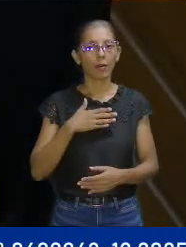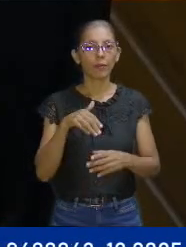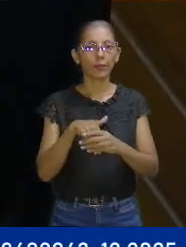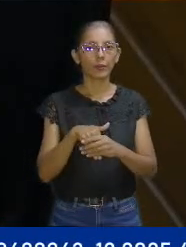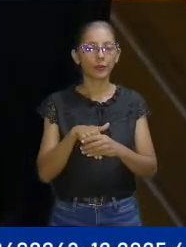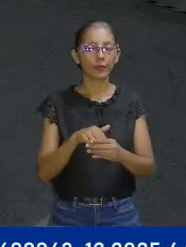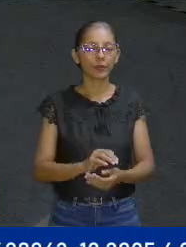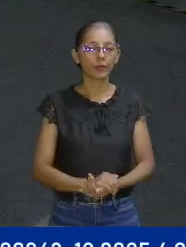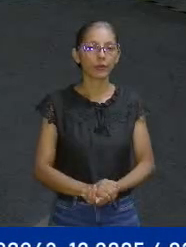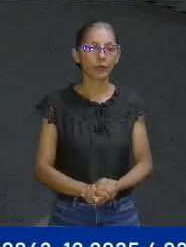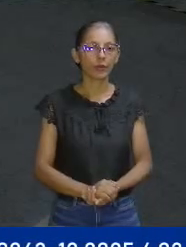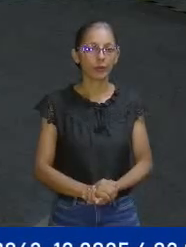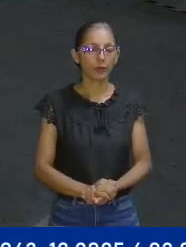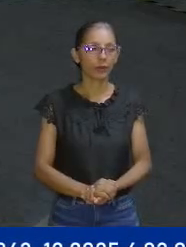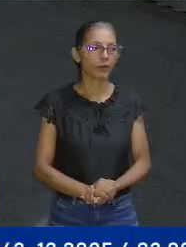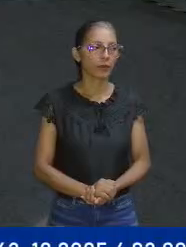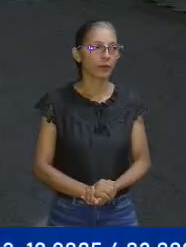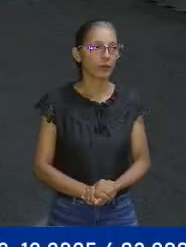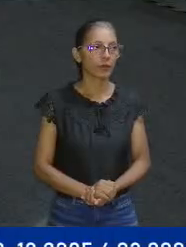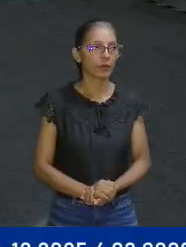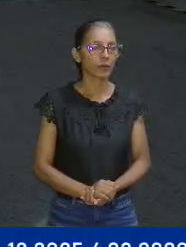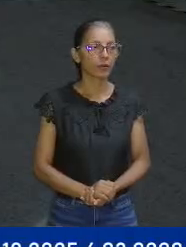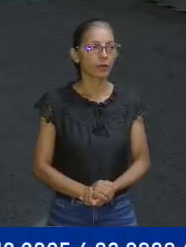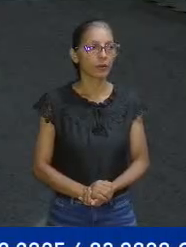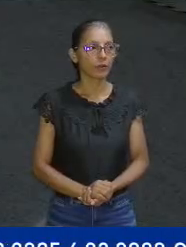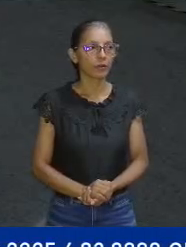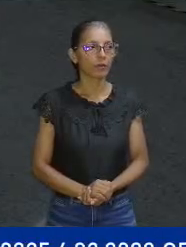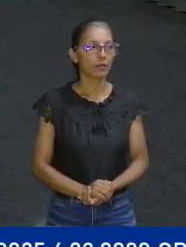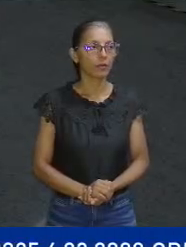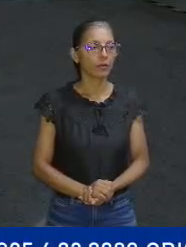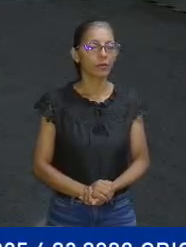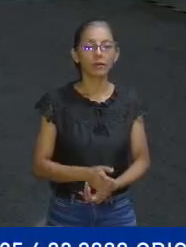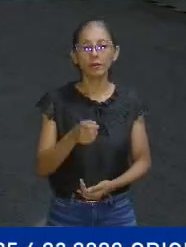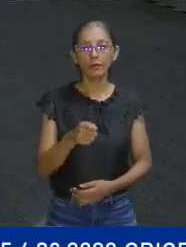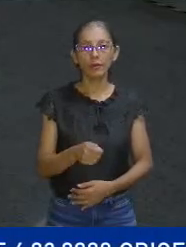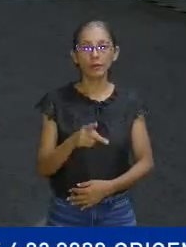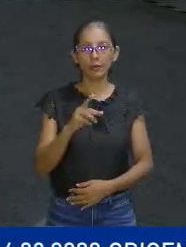Excelência. Imagem ampla do plenário. Keila Utsik.